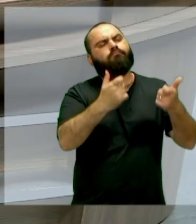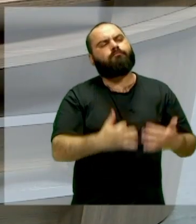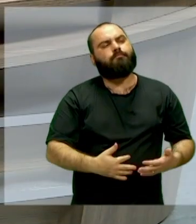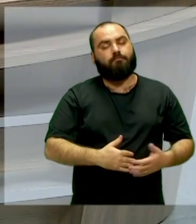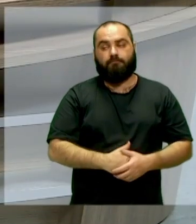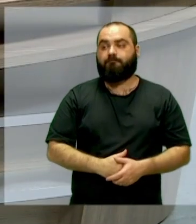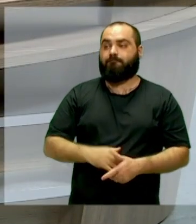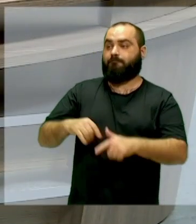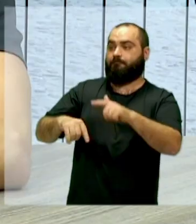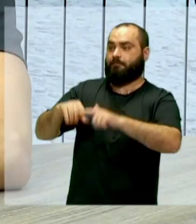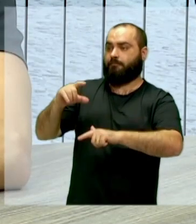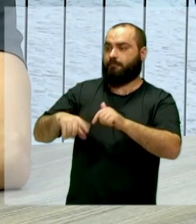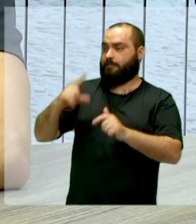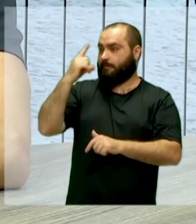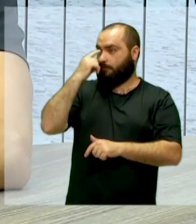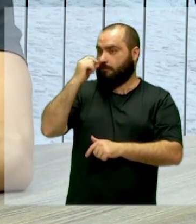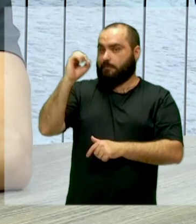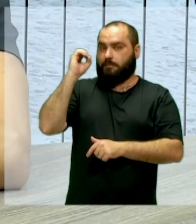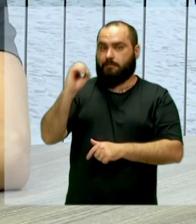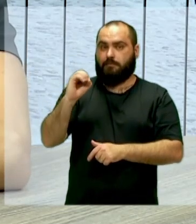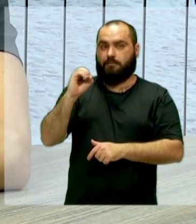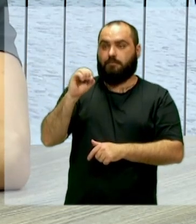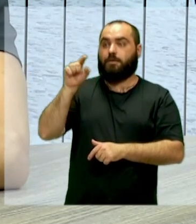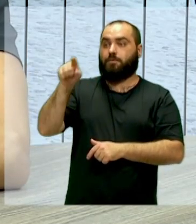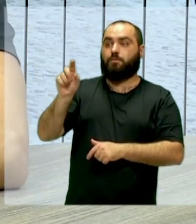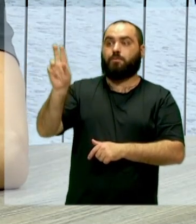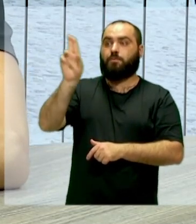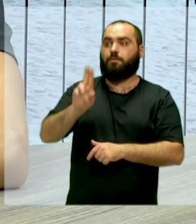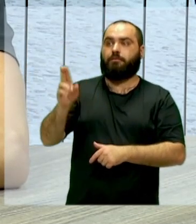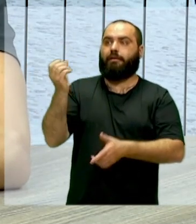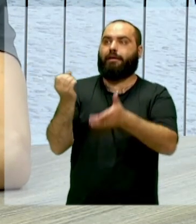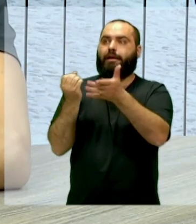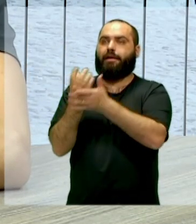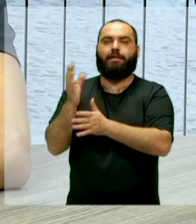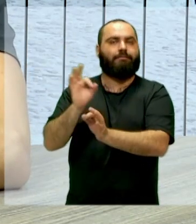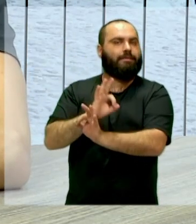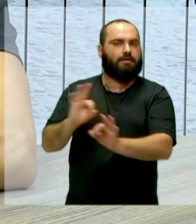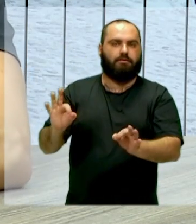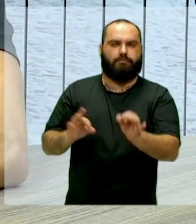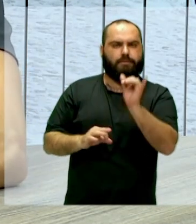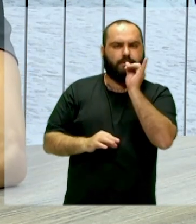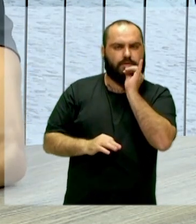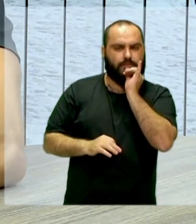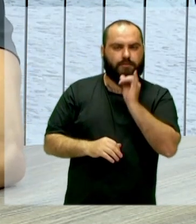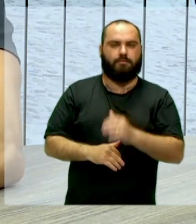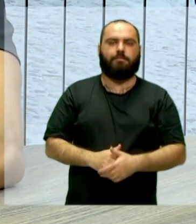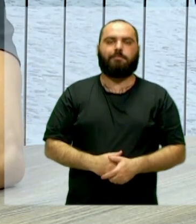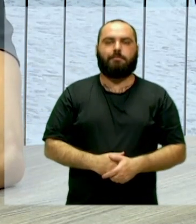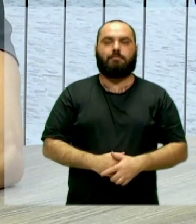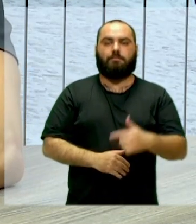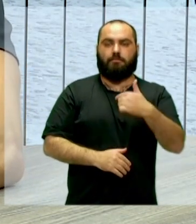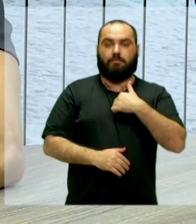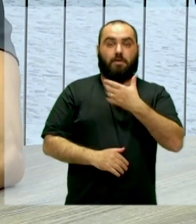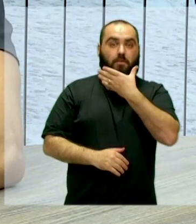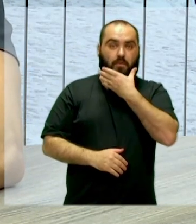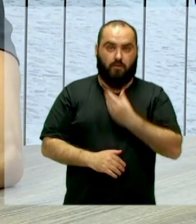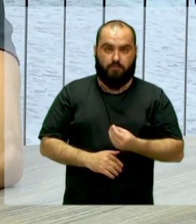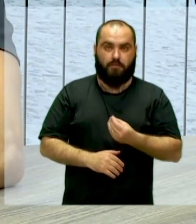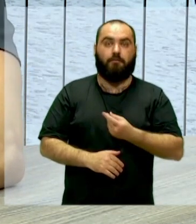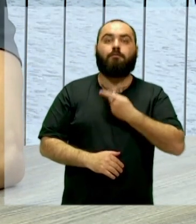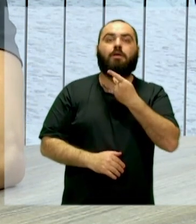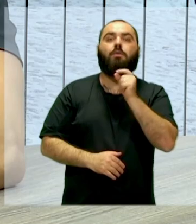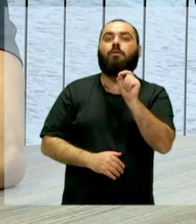Lixo Zero é aquele produto que quando tu usa tu não gera lixo por exemplo eh peço até licença né sou homem vou falar de coletor